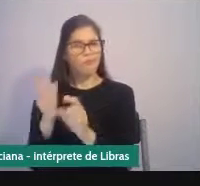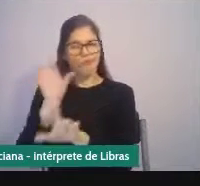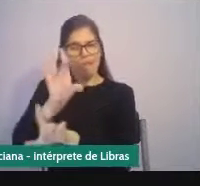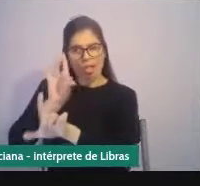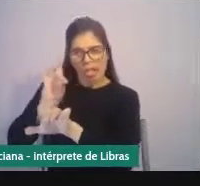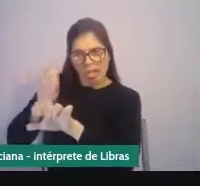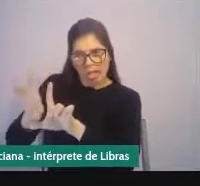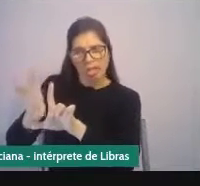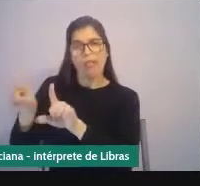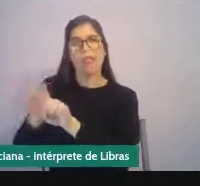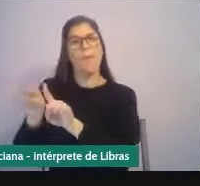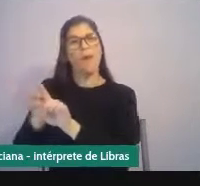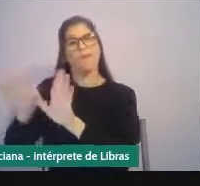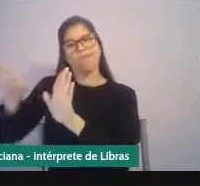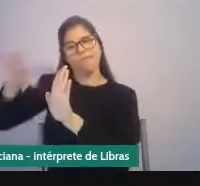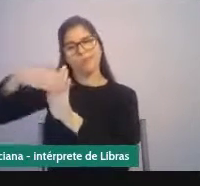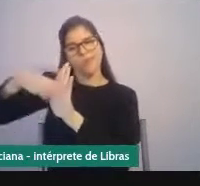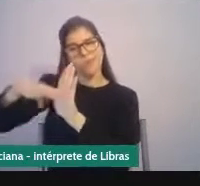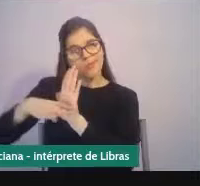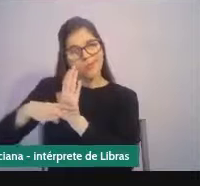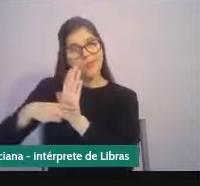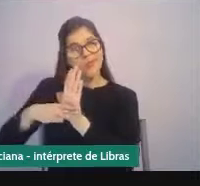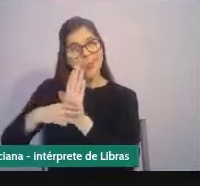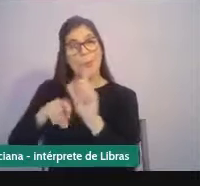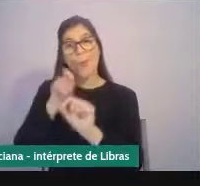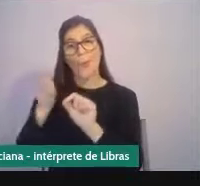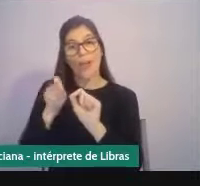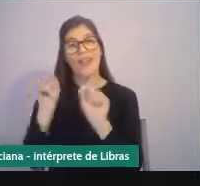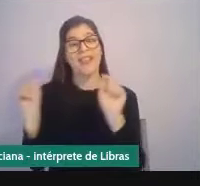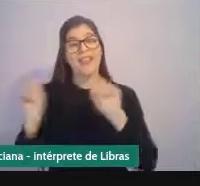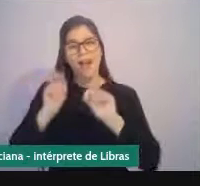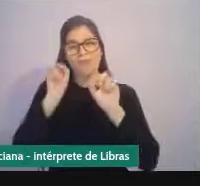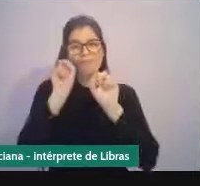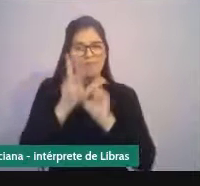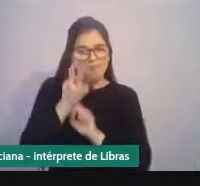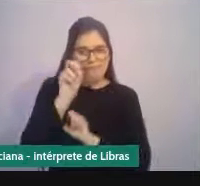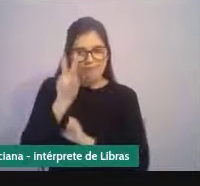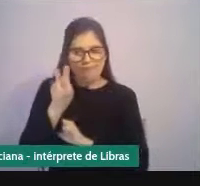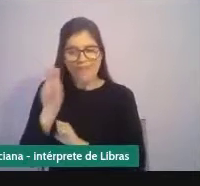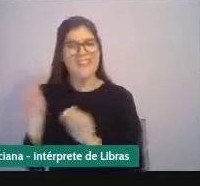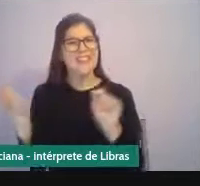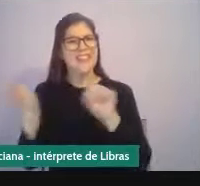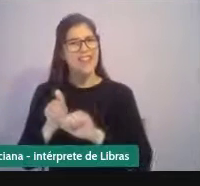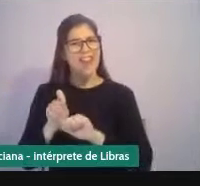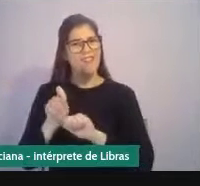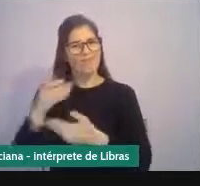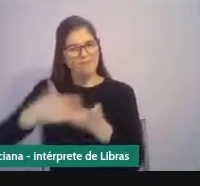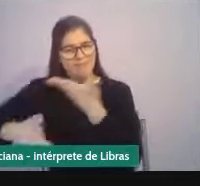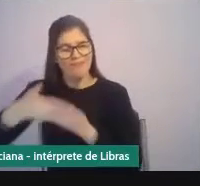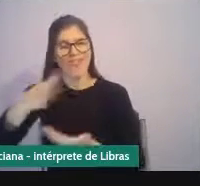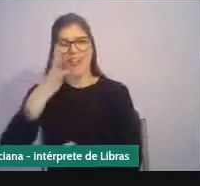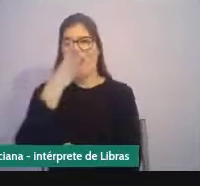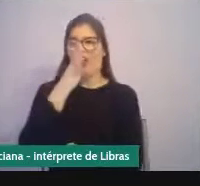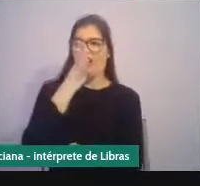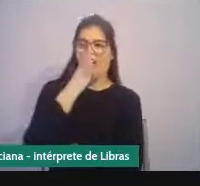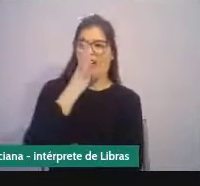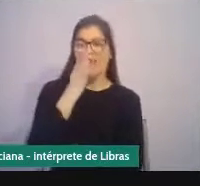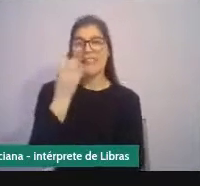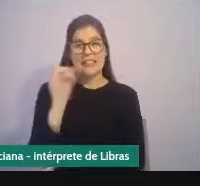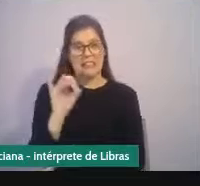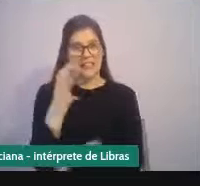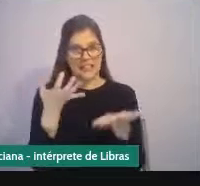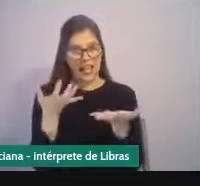e abertos a visitantes para que pudessem ser acessados por todos os interessados de acordo com o